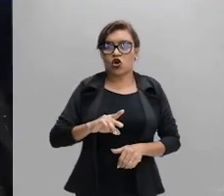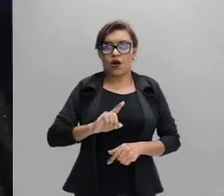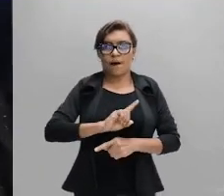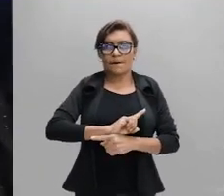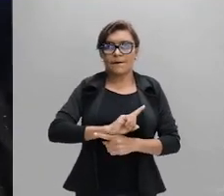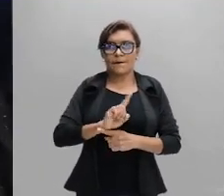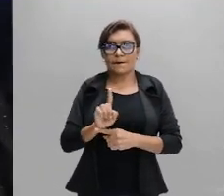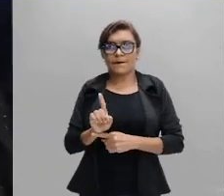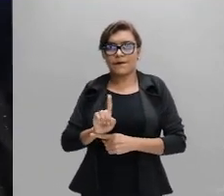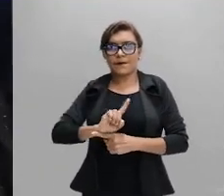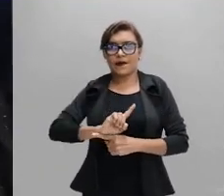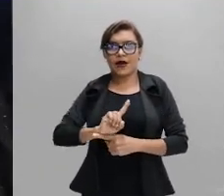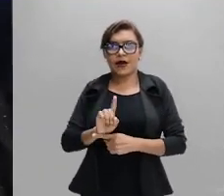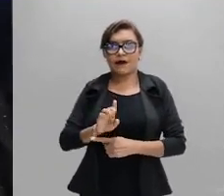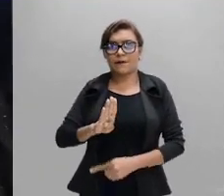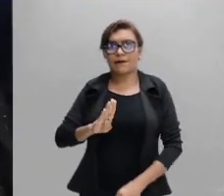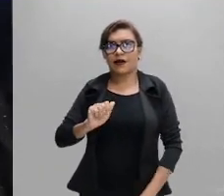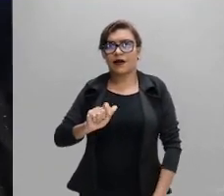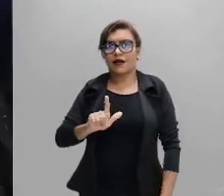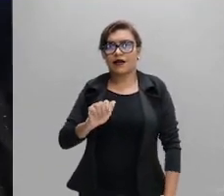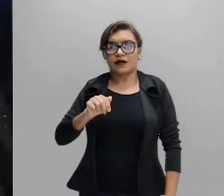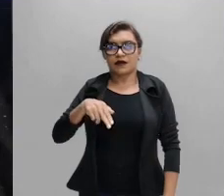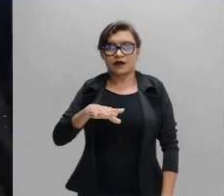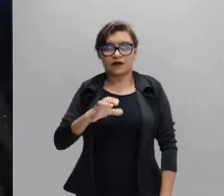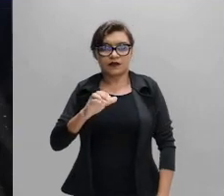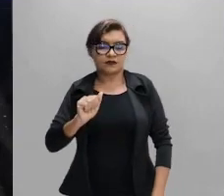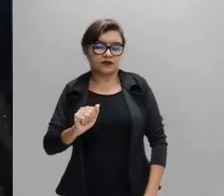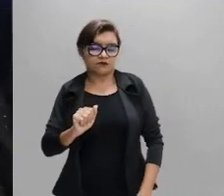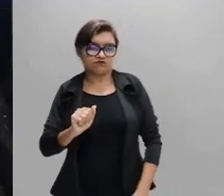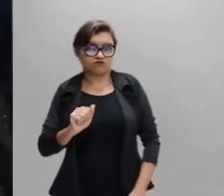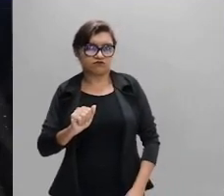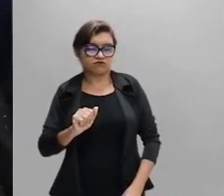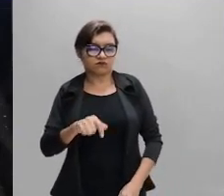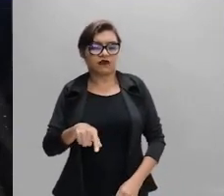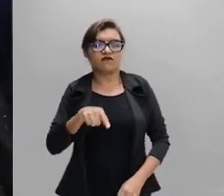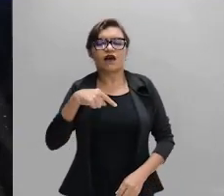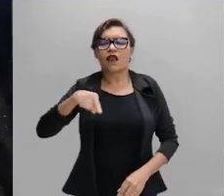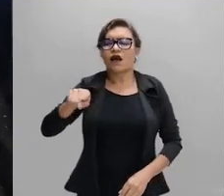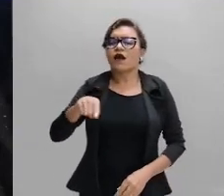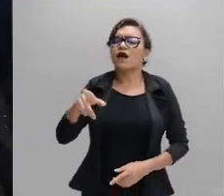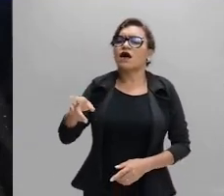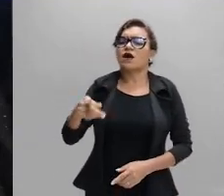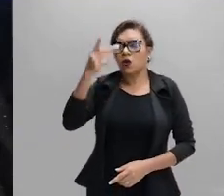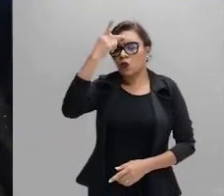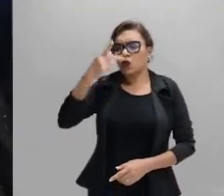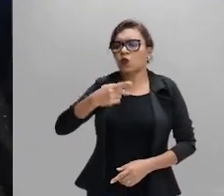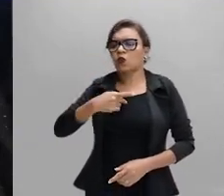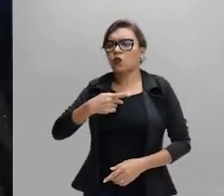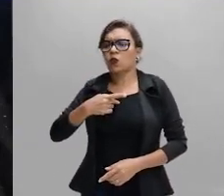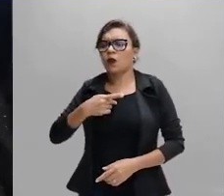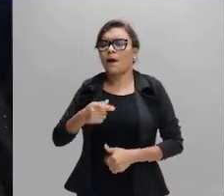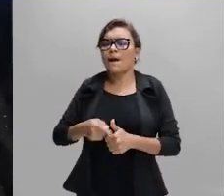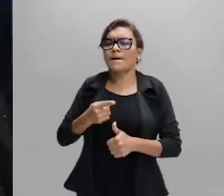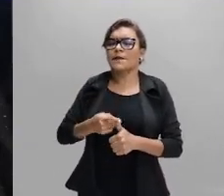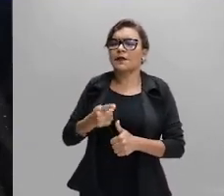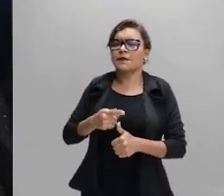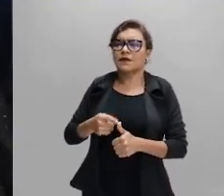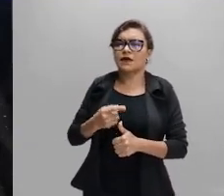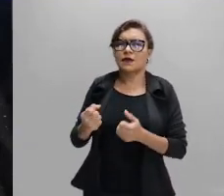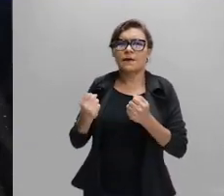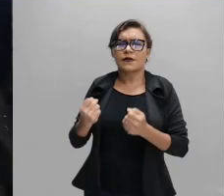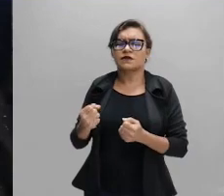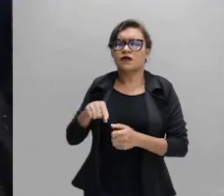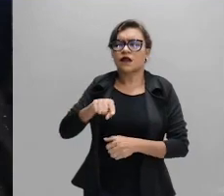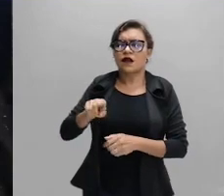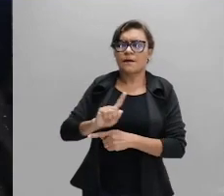referência. O indivíduo foi lá, começou a se alimentar melhor, começou a praticar exercícios físicos. Primeira pesagem dele, ele estava com 80